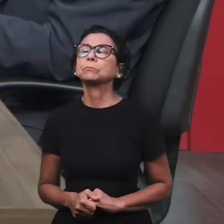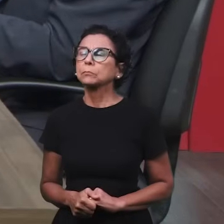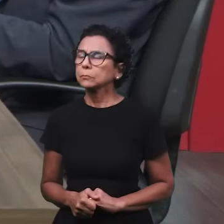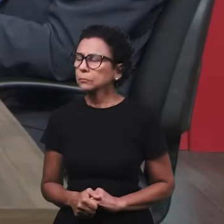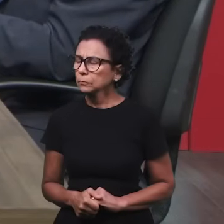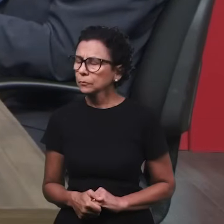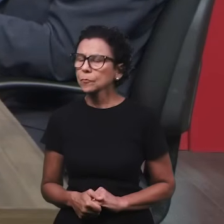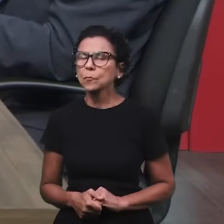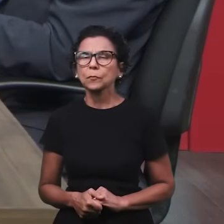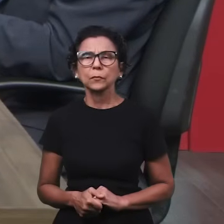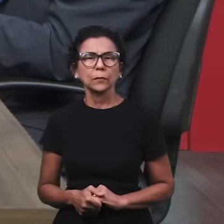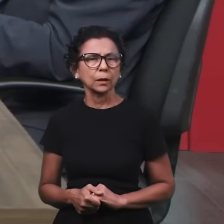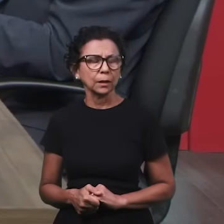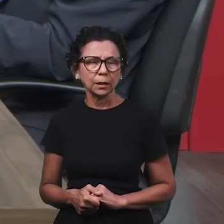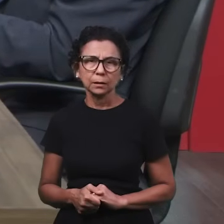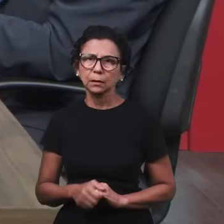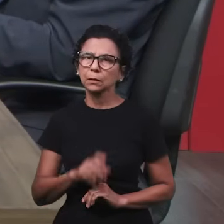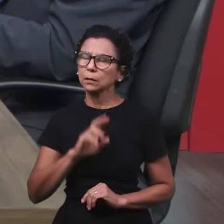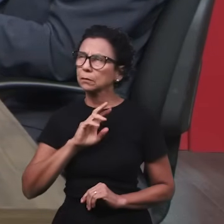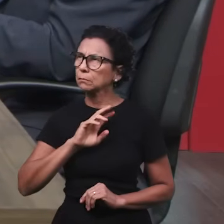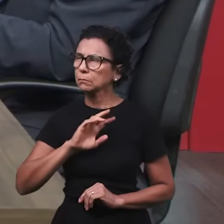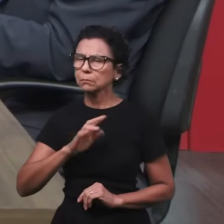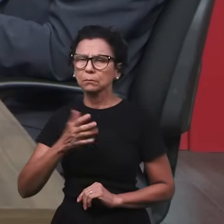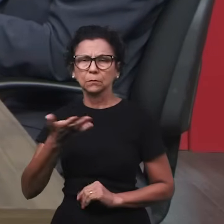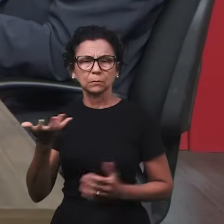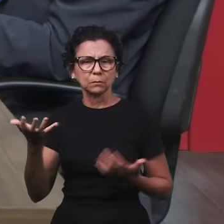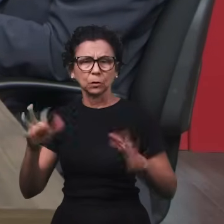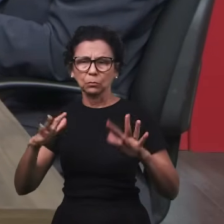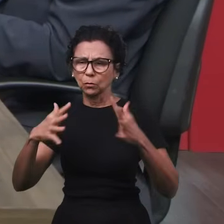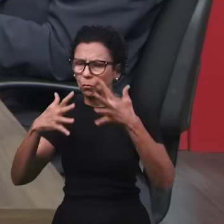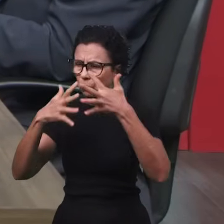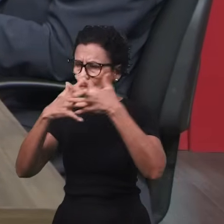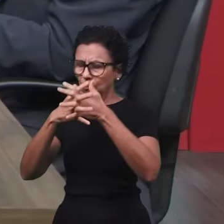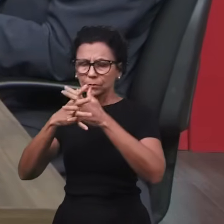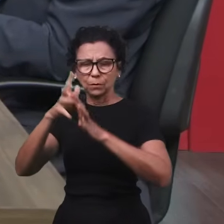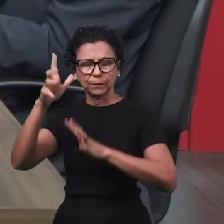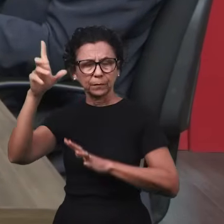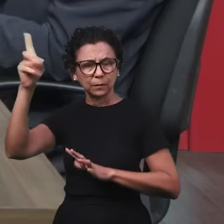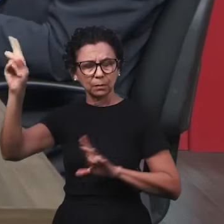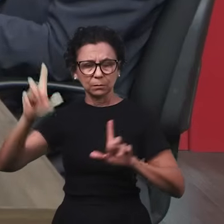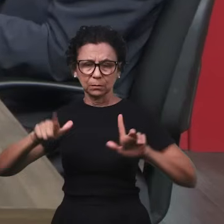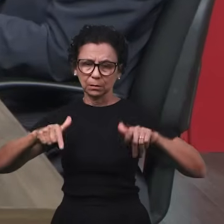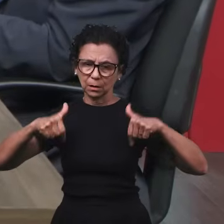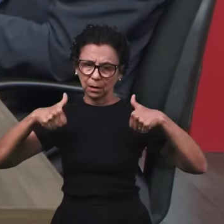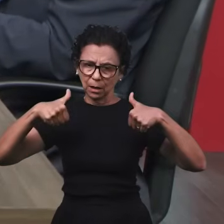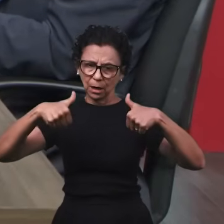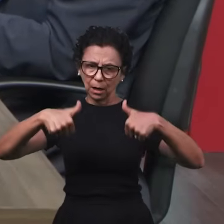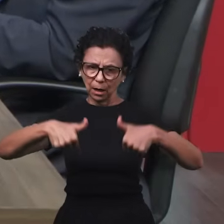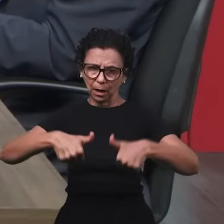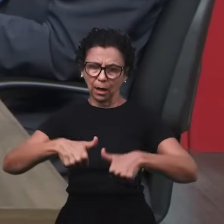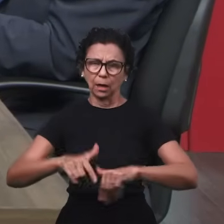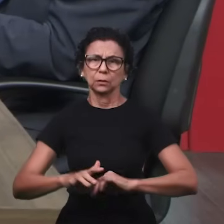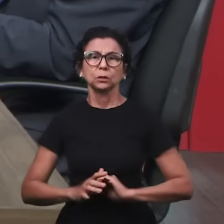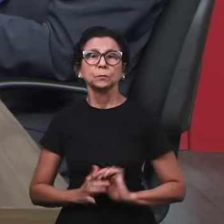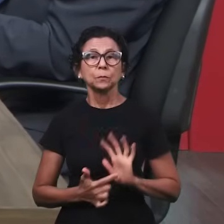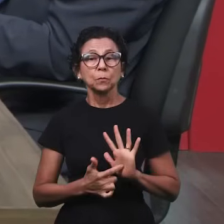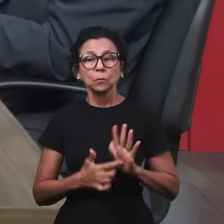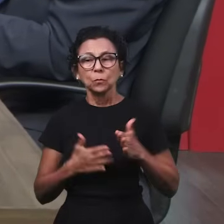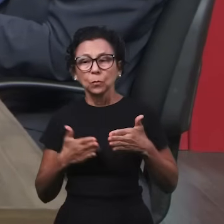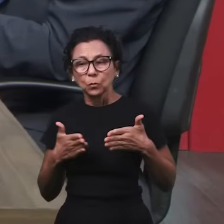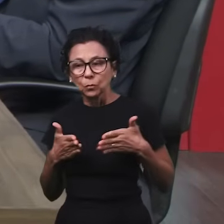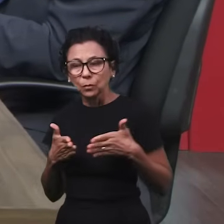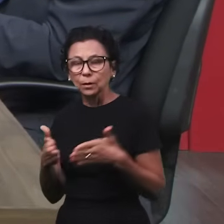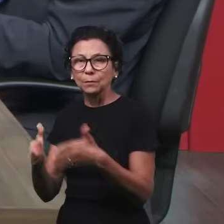Porque ele não é de confusão, ele é um Deus que ele age para realmente nos colocar num caminho